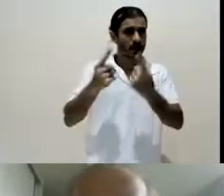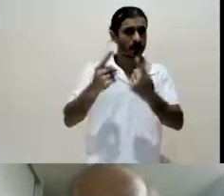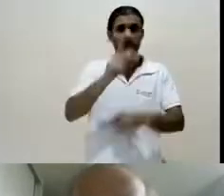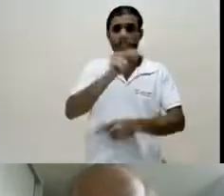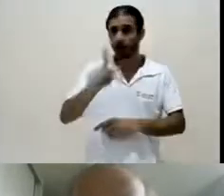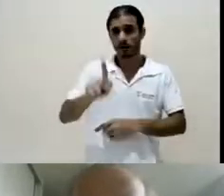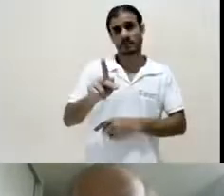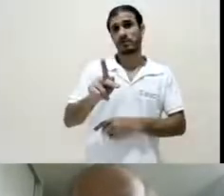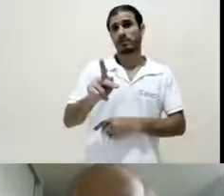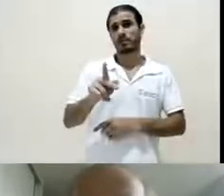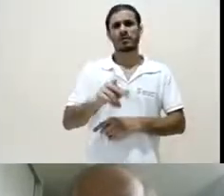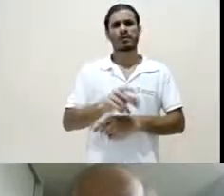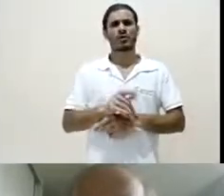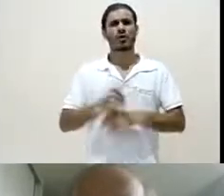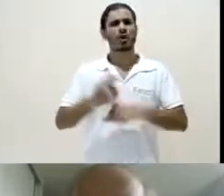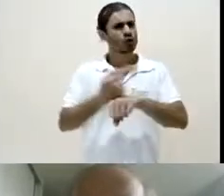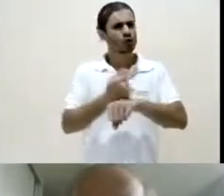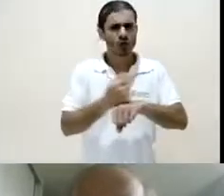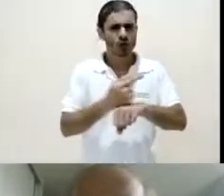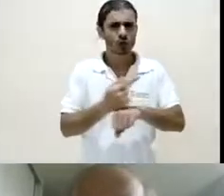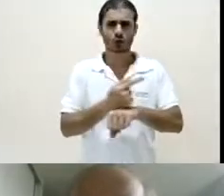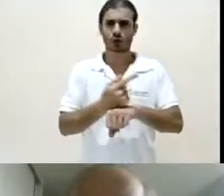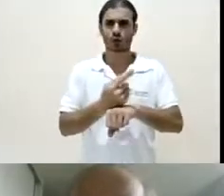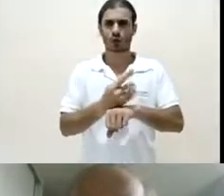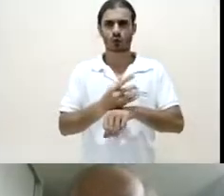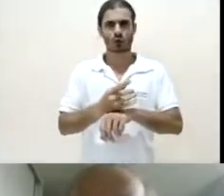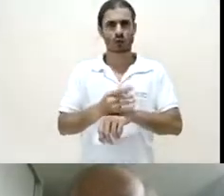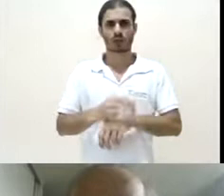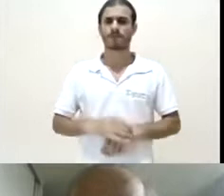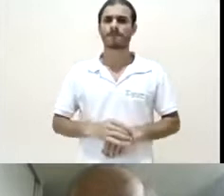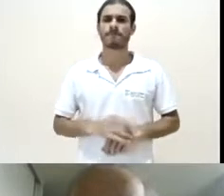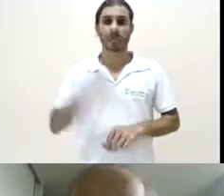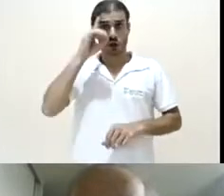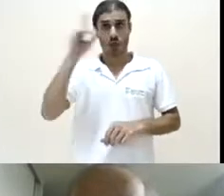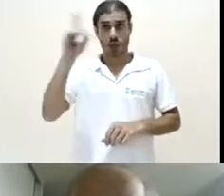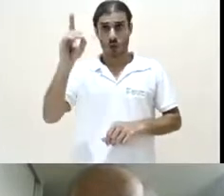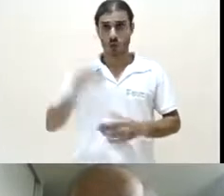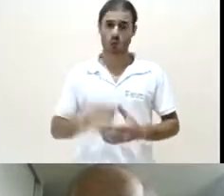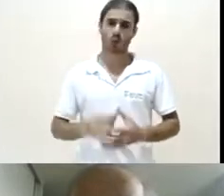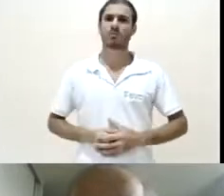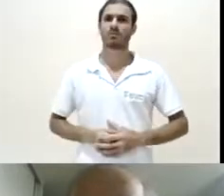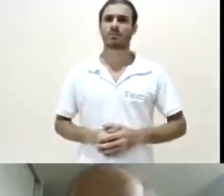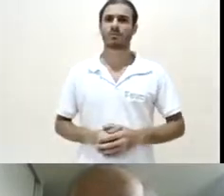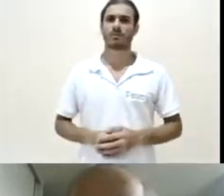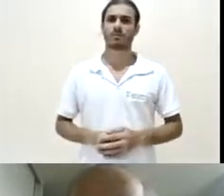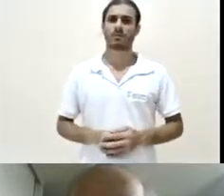gestores. O trabalho do Evandro tem essa pegada aí, né, quer dizer, como é que a gestão